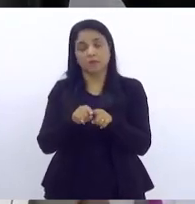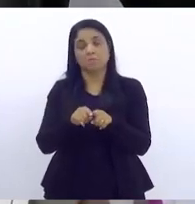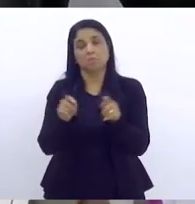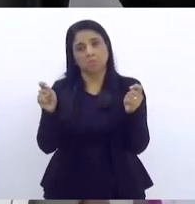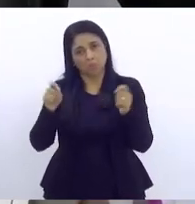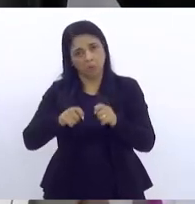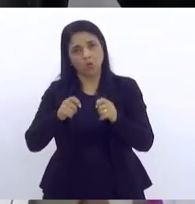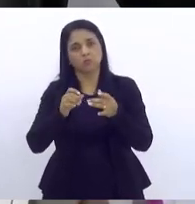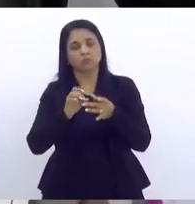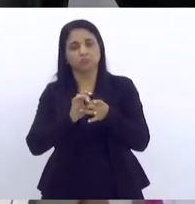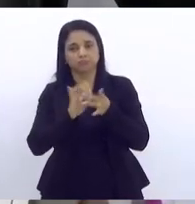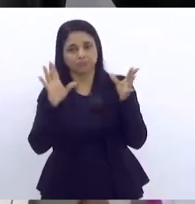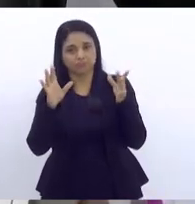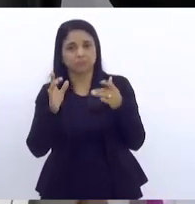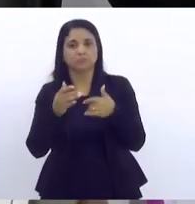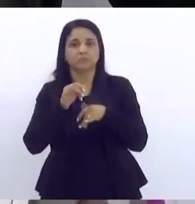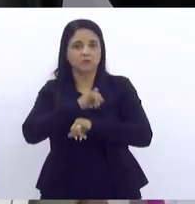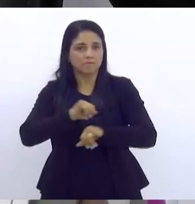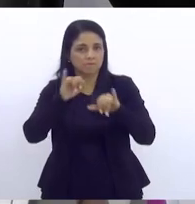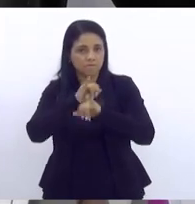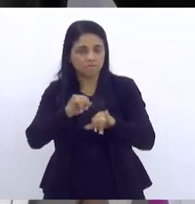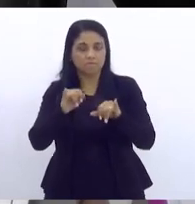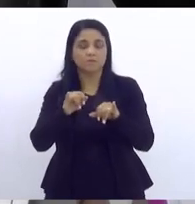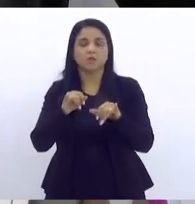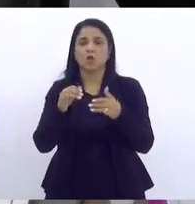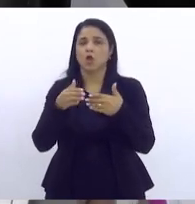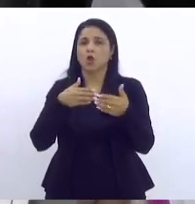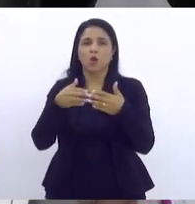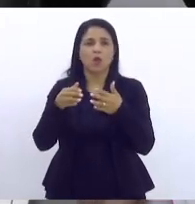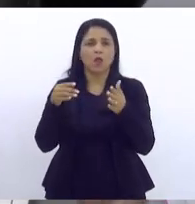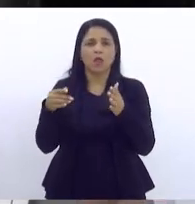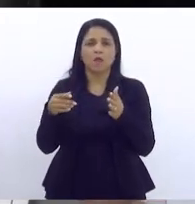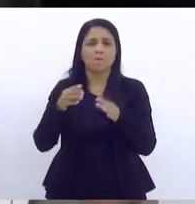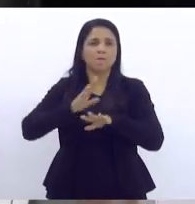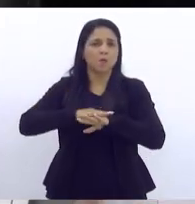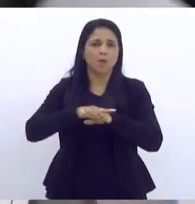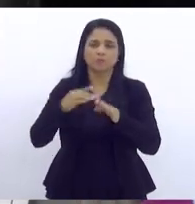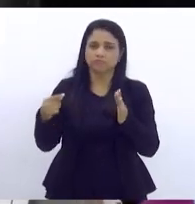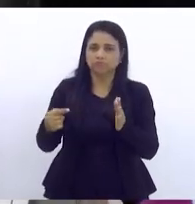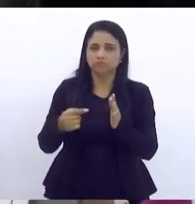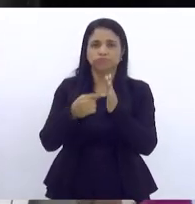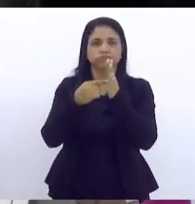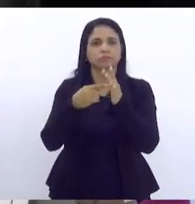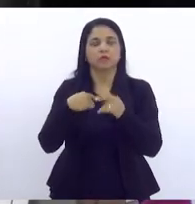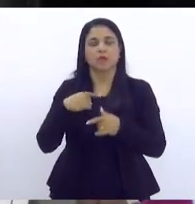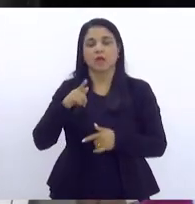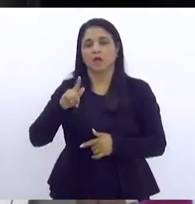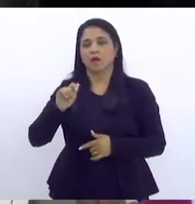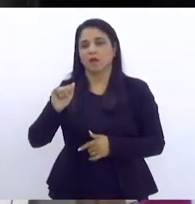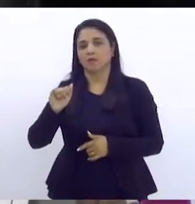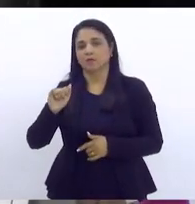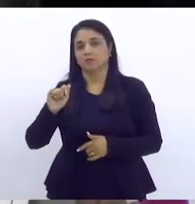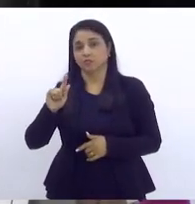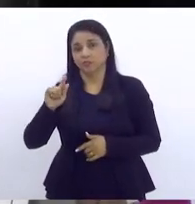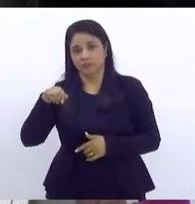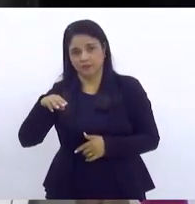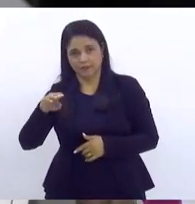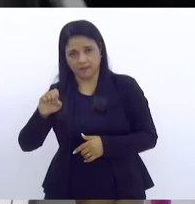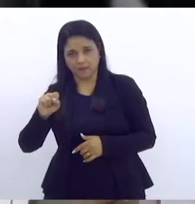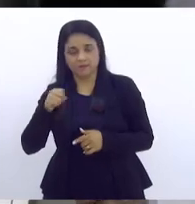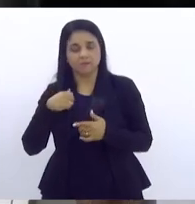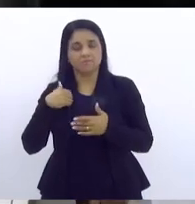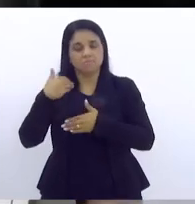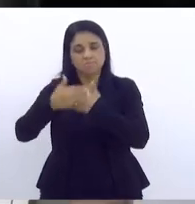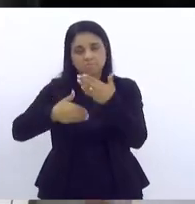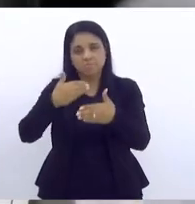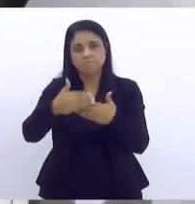qualquer momento eh posso ser acionado agência ser acionada e a gente tá sempre participando desse processo